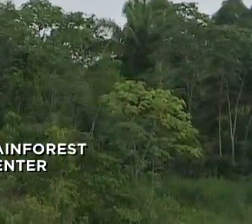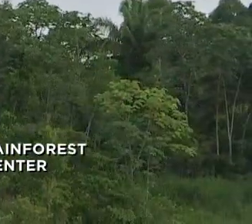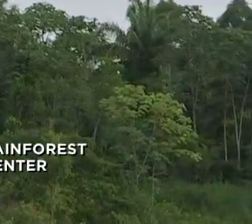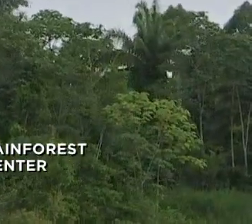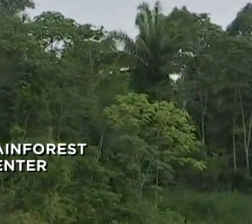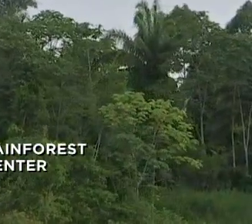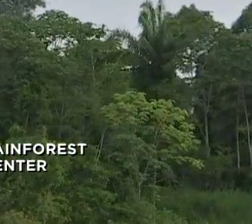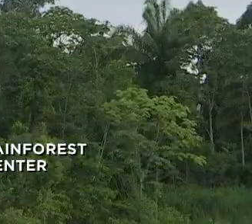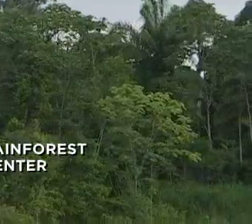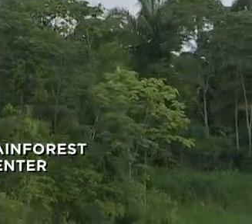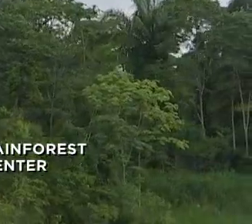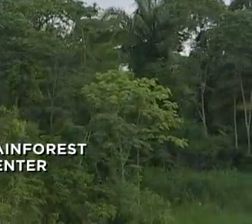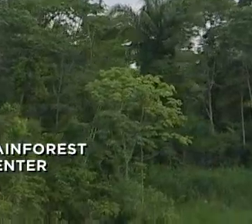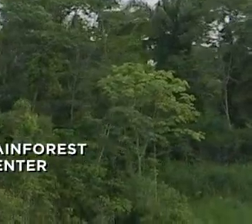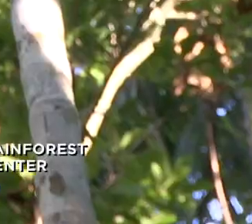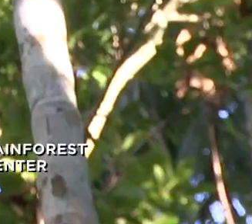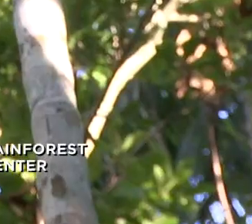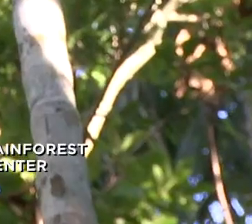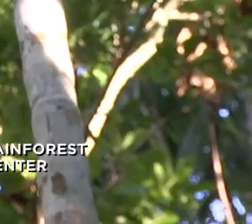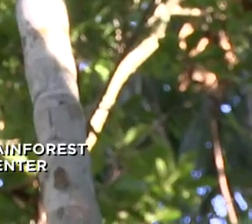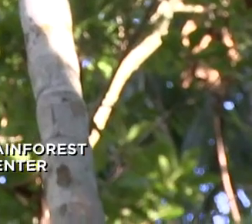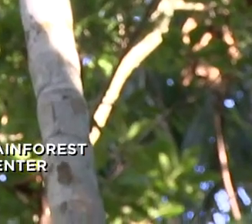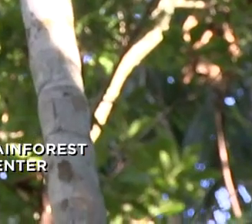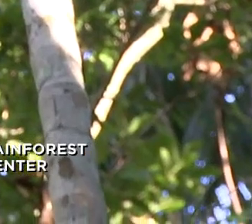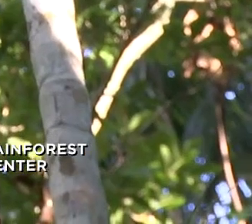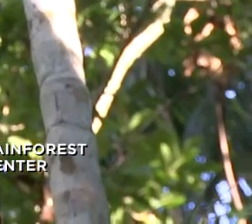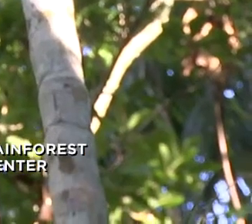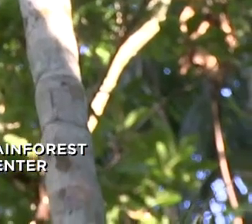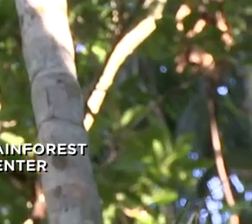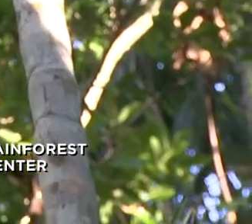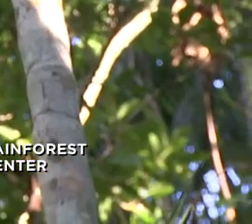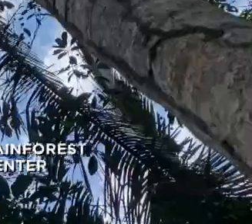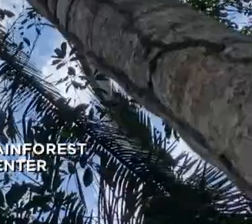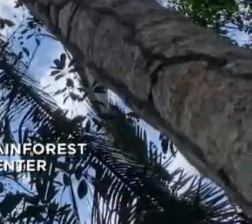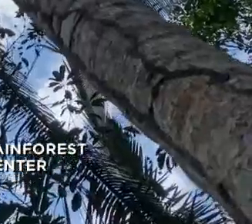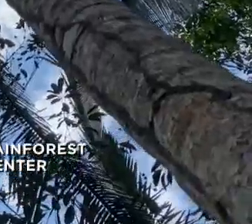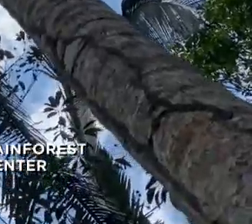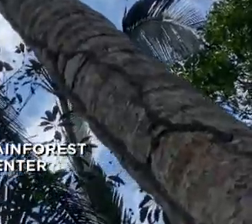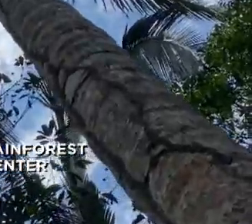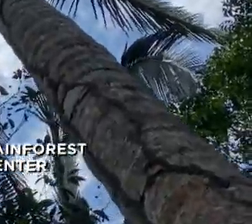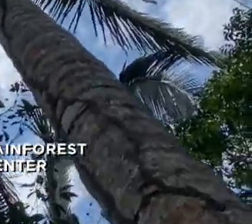querem mandar na Amazônia, não vamos deixar.